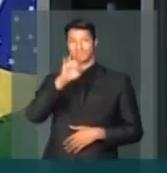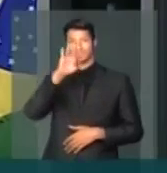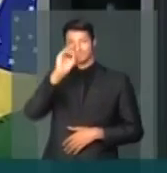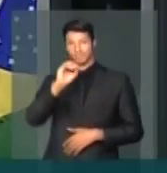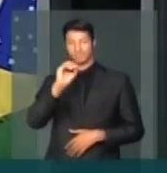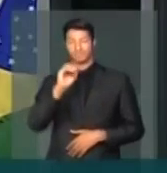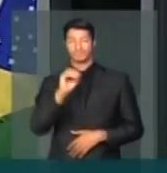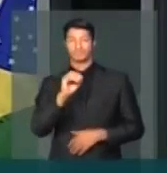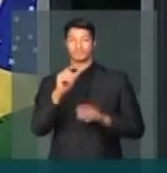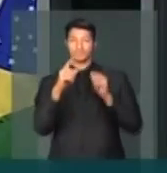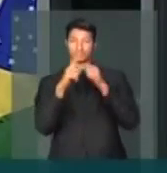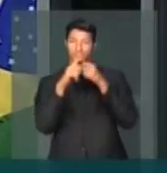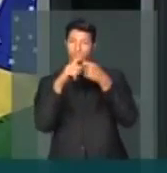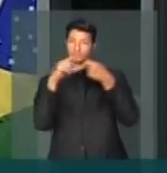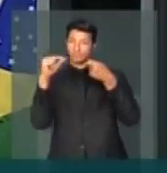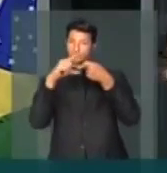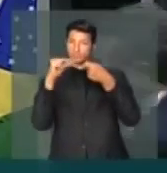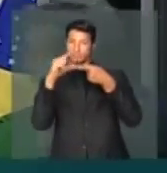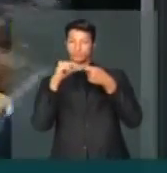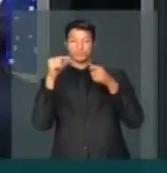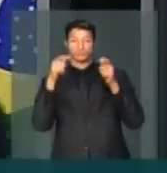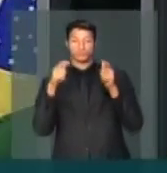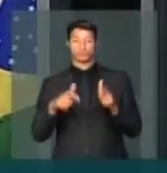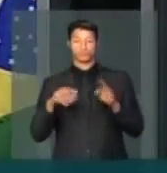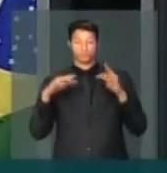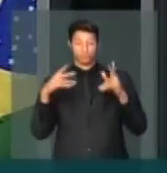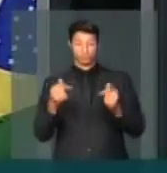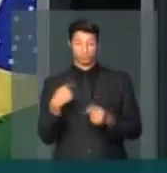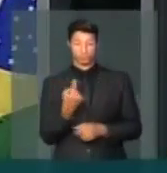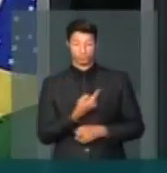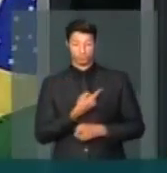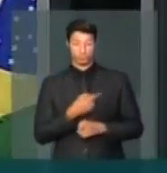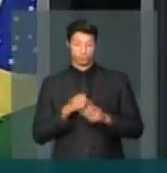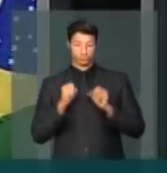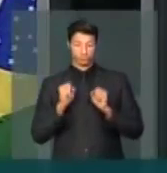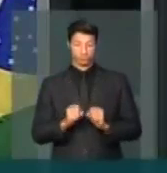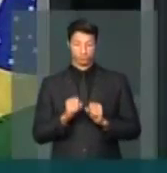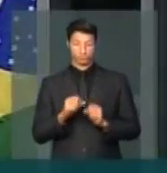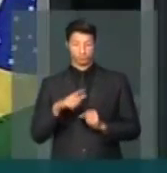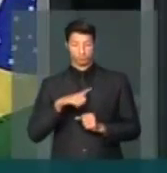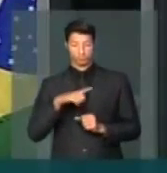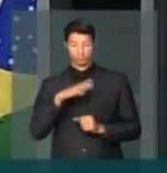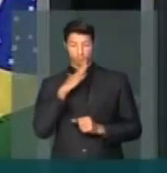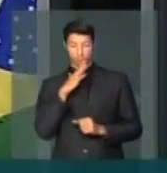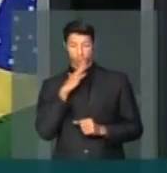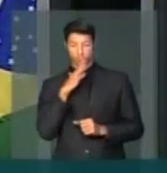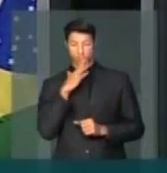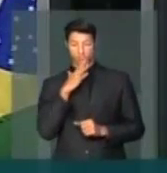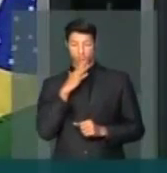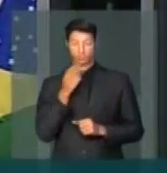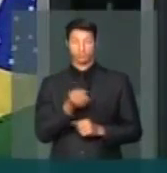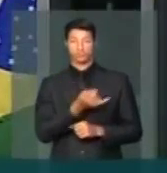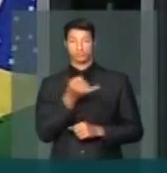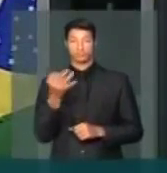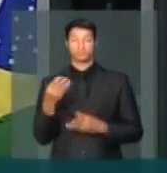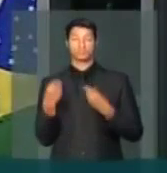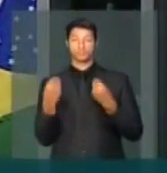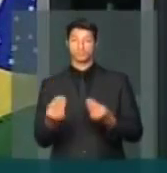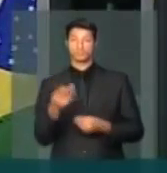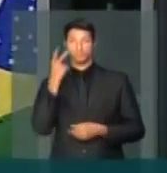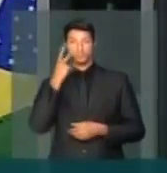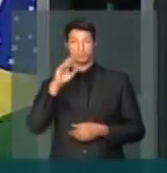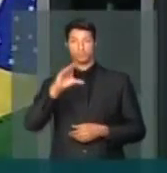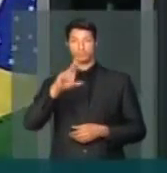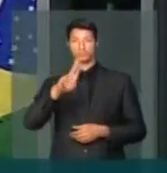esse artigo, onde todos nós pudéssemos tomar conhecimento de quanto se deu para